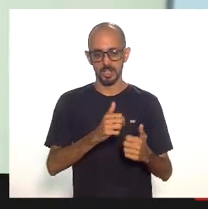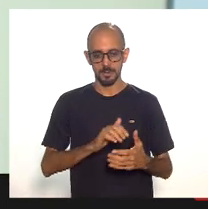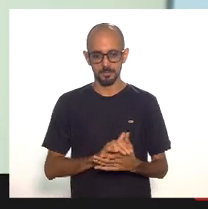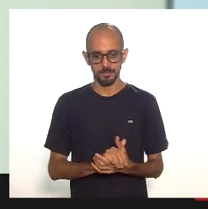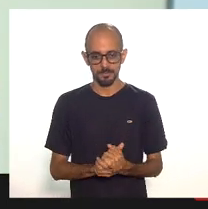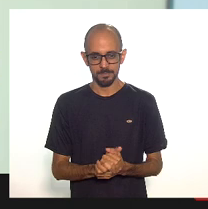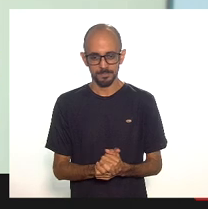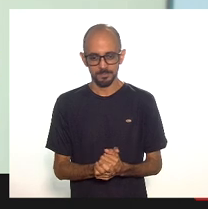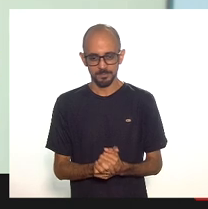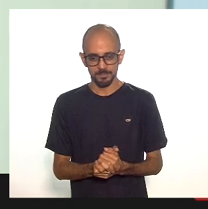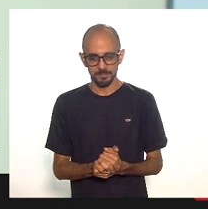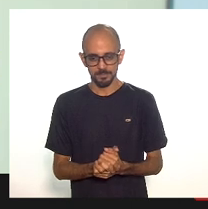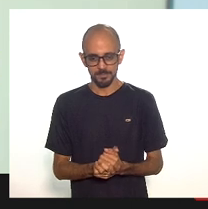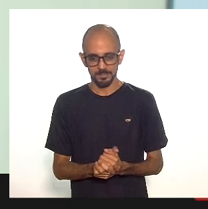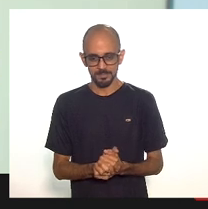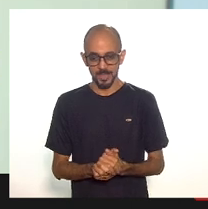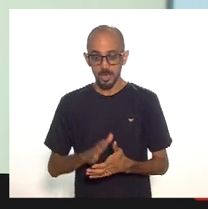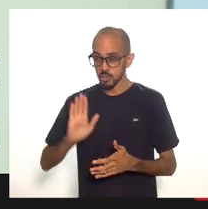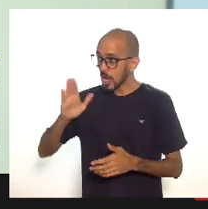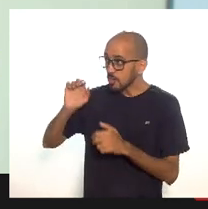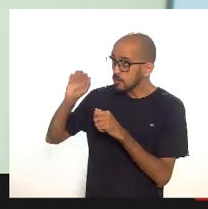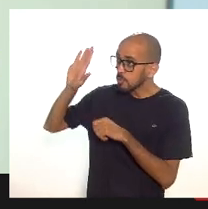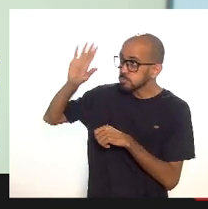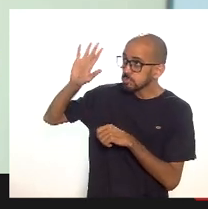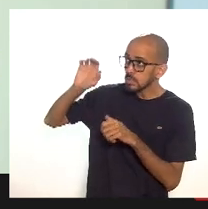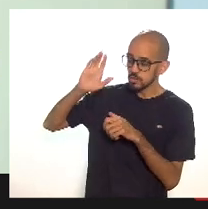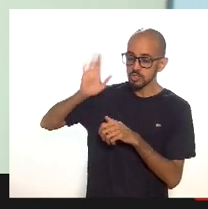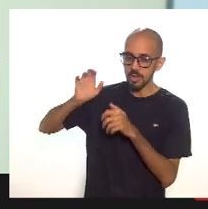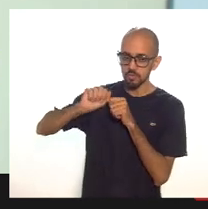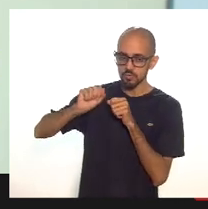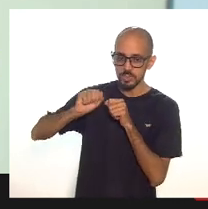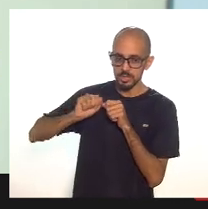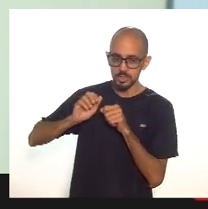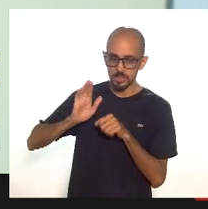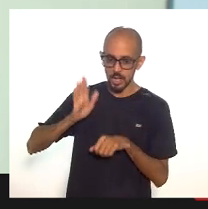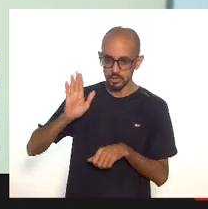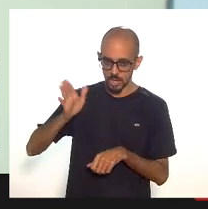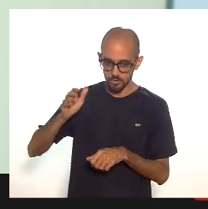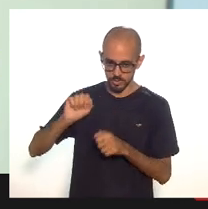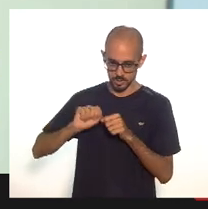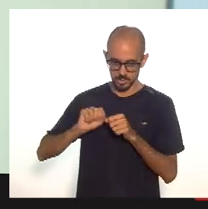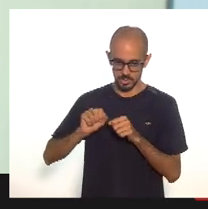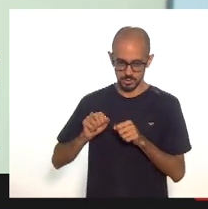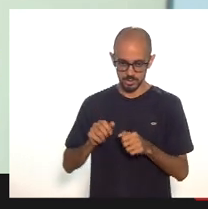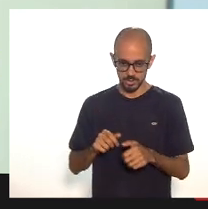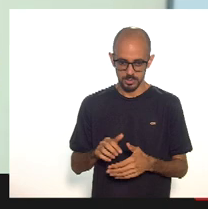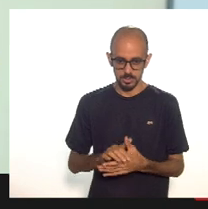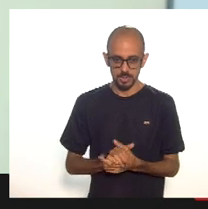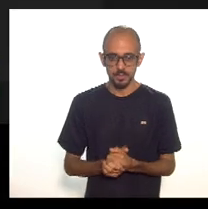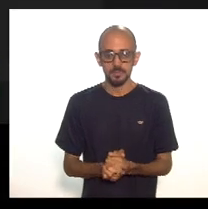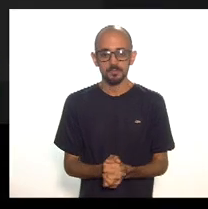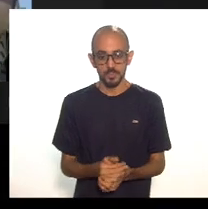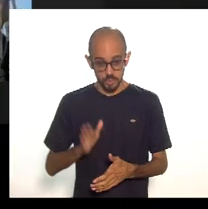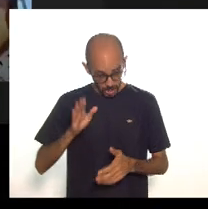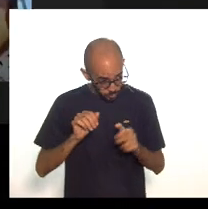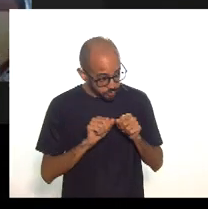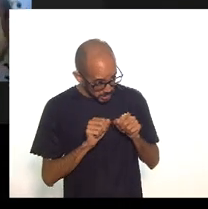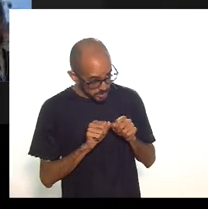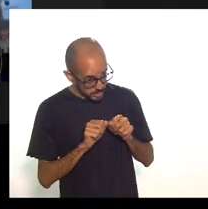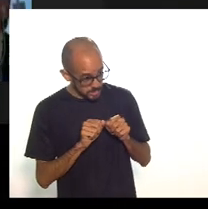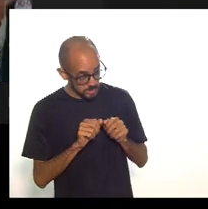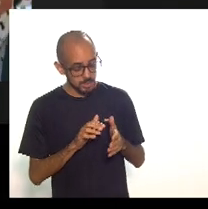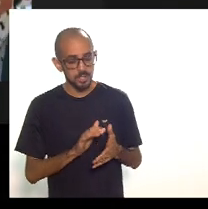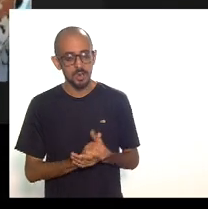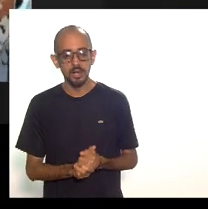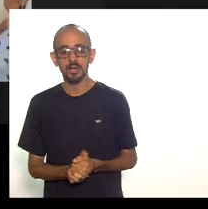que... Eu já fiz isso, tá, vereador? Eu já fiz. Pois não? Eu já fiz isso. Já fez isso? Já,